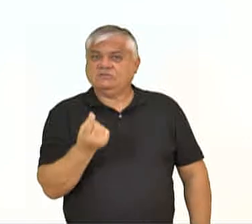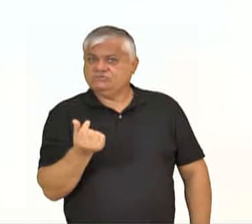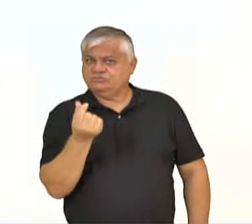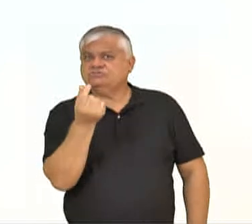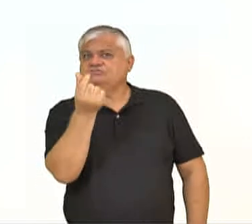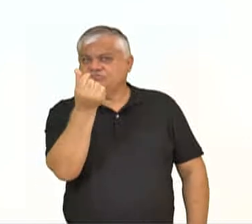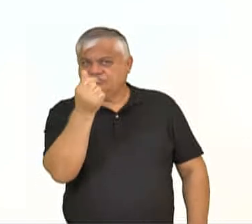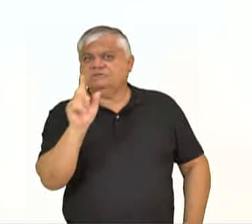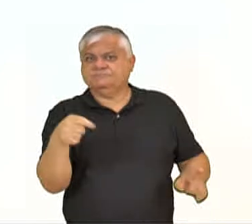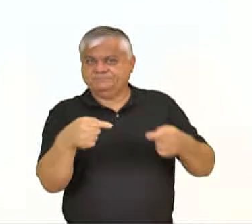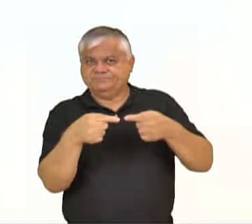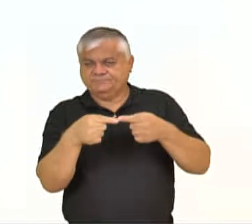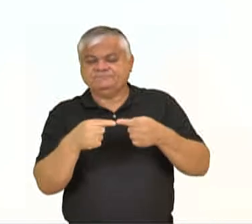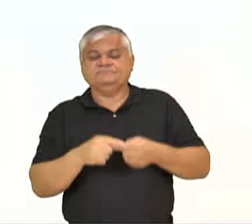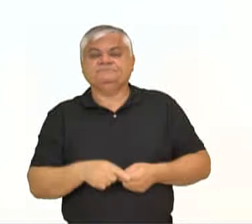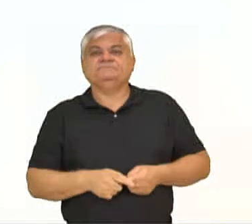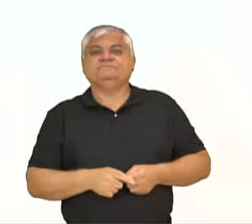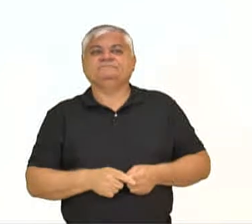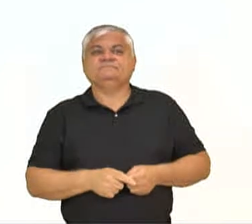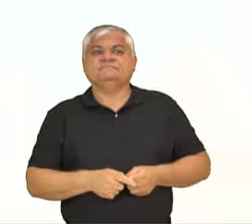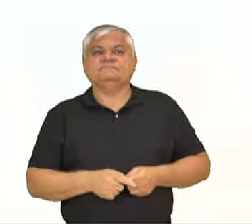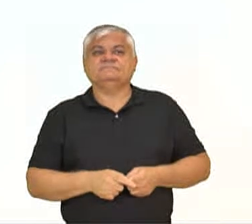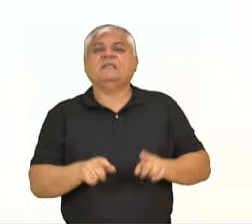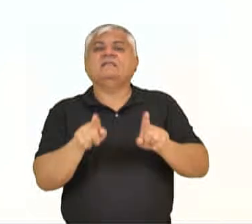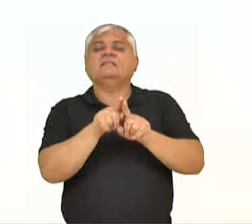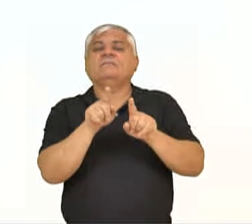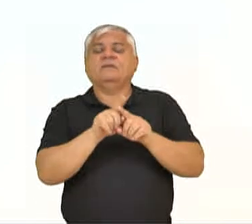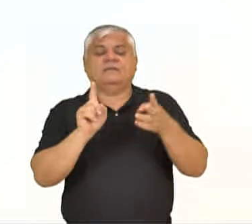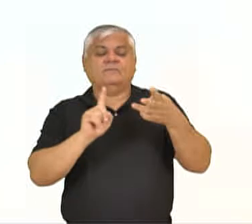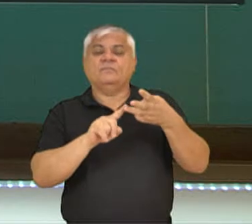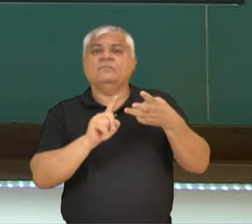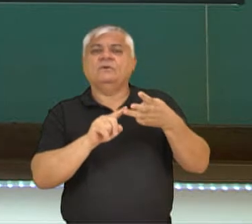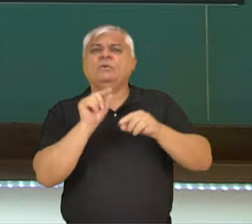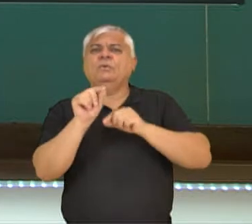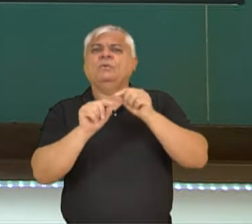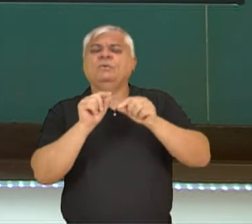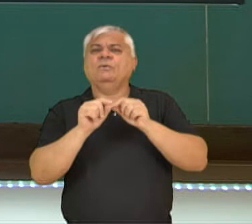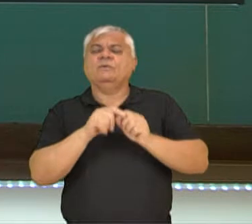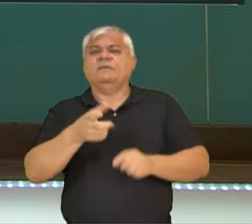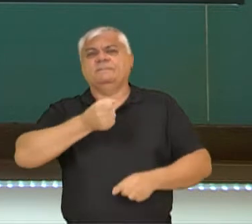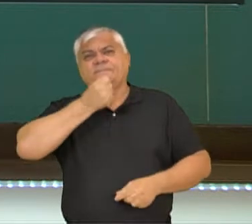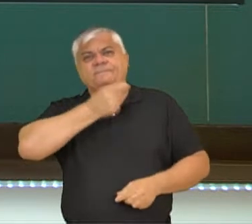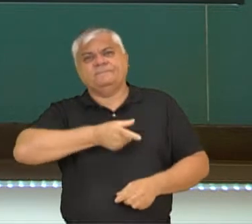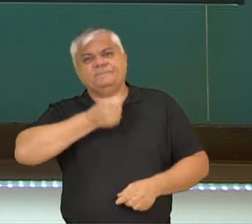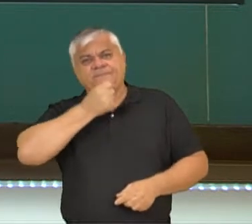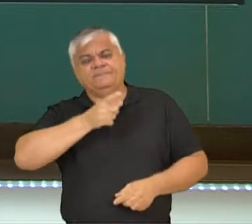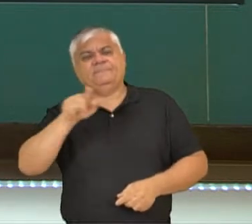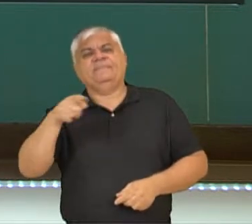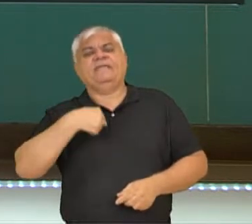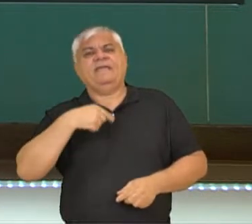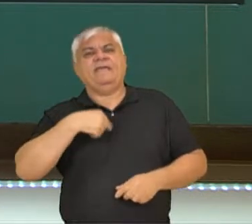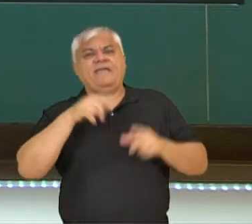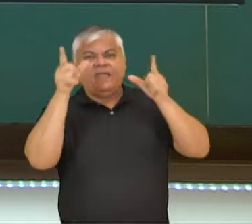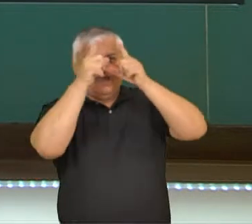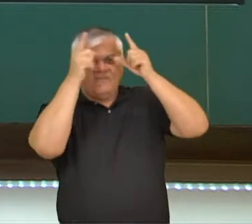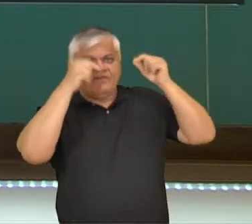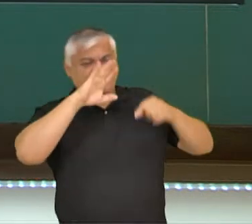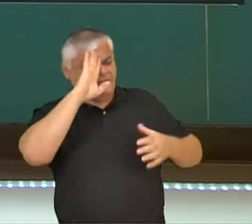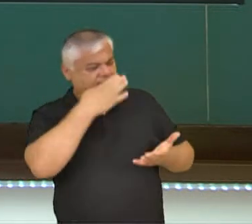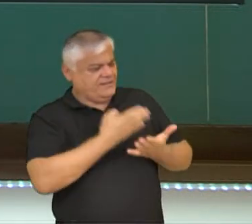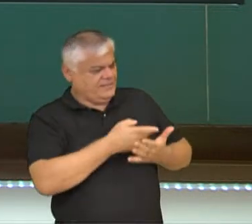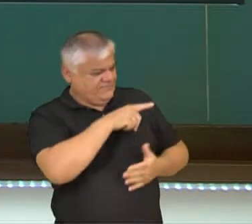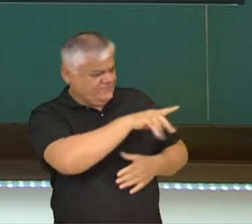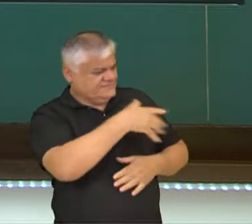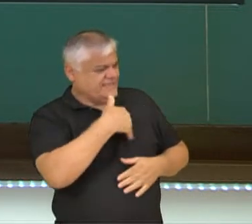com valor. A quebra da expectativa é o que causa o humor ali, né, da enfermeira, que acredita que ele